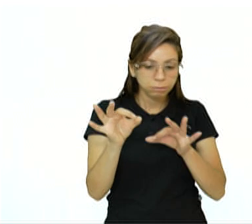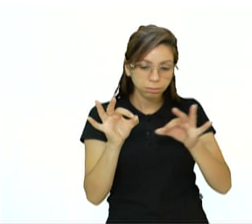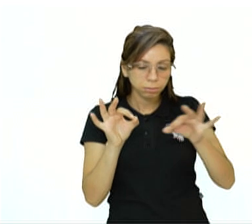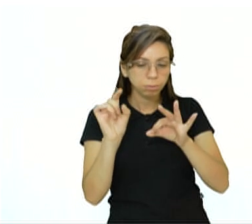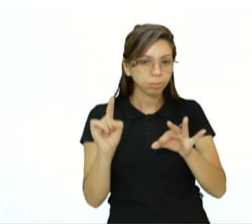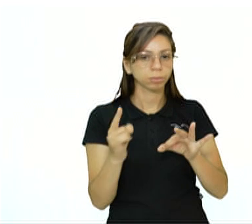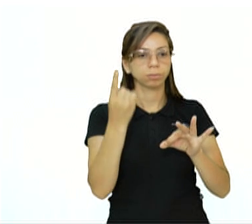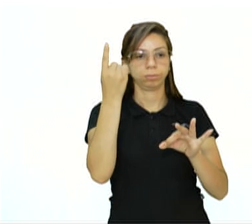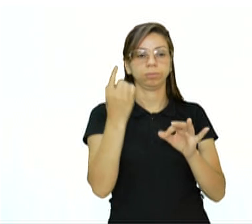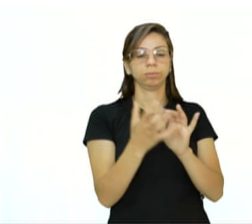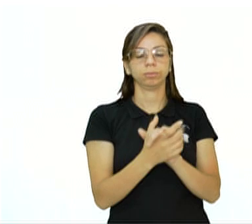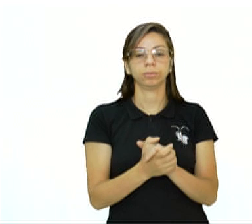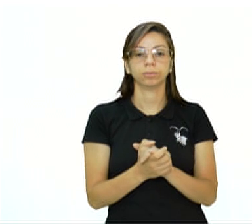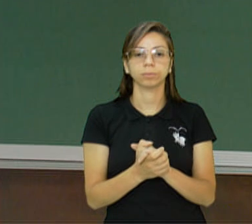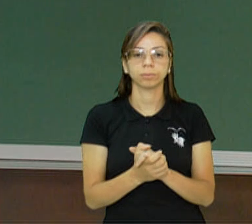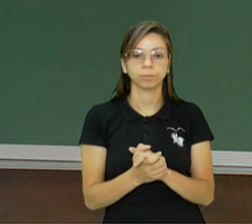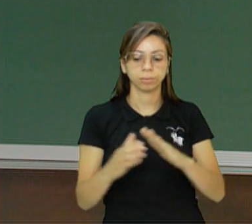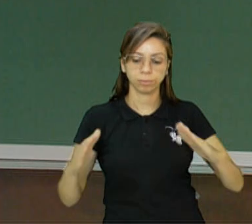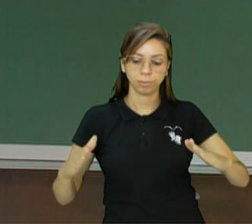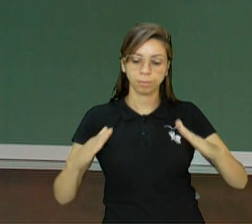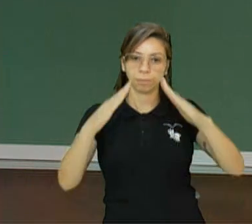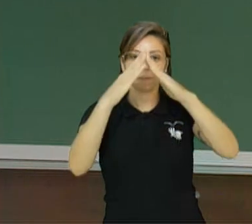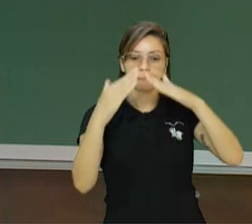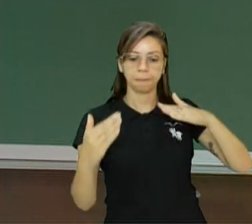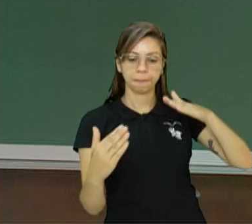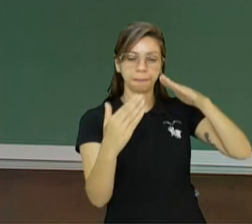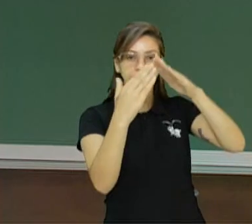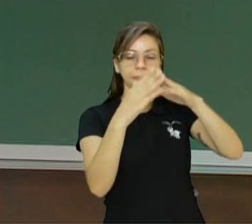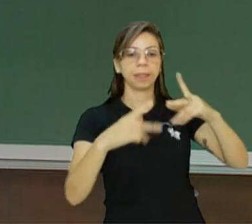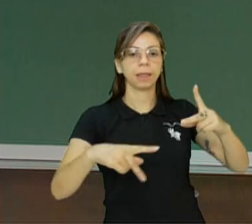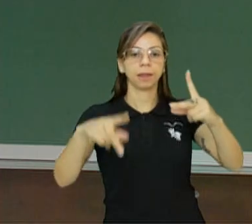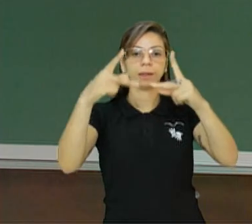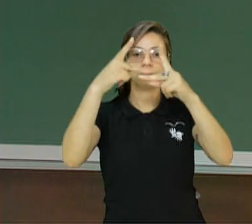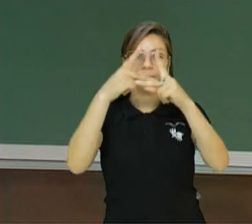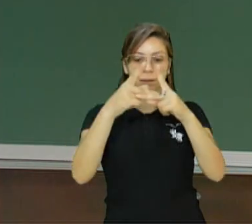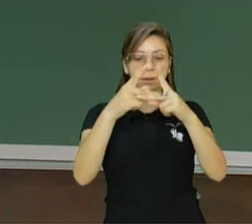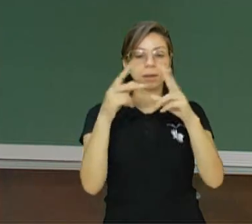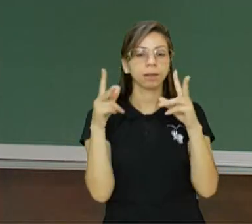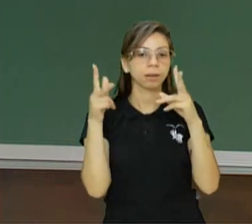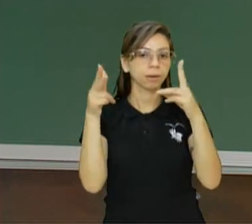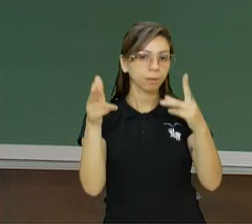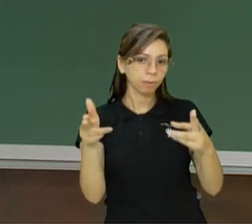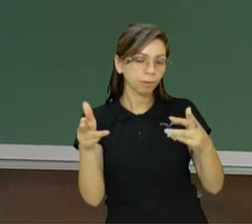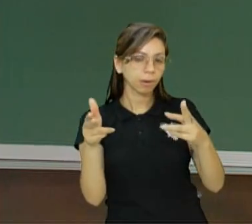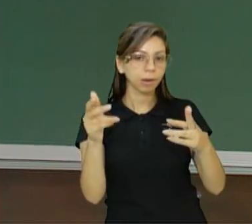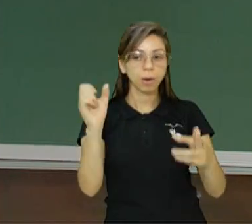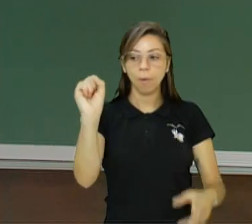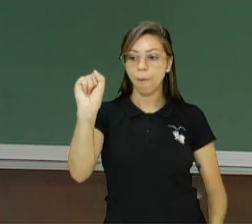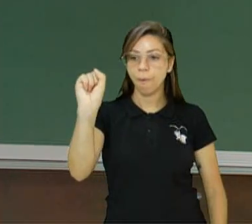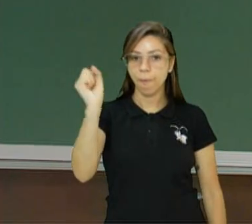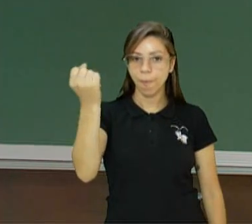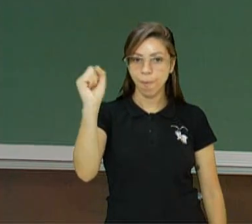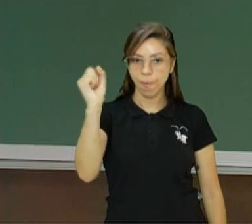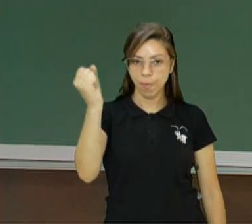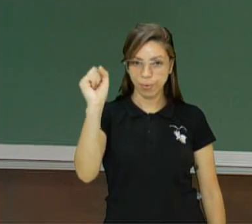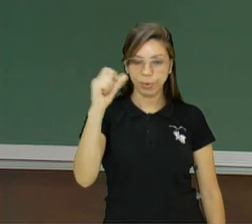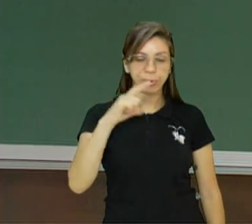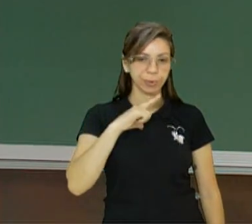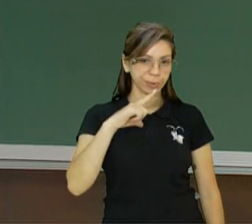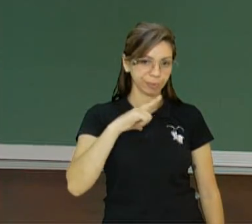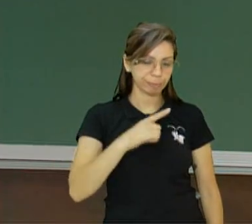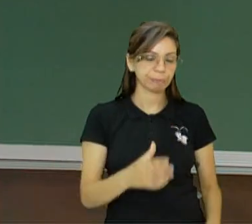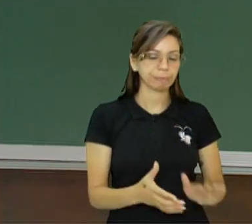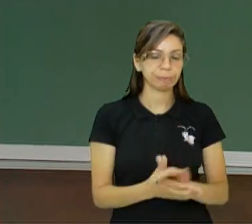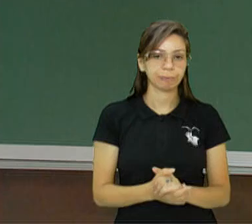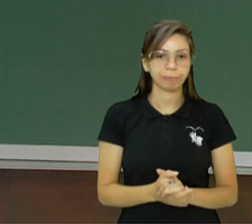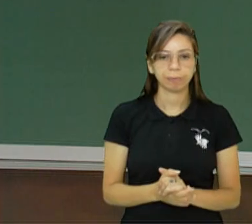último. Todas as faces são formadas por triângulos semelhantes e possui 8 faces. Então,